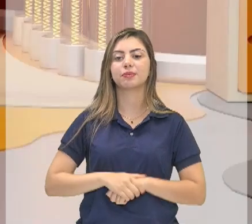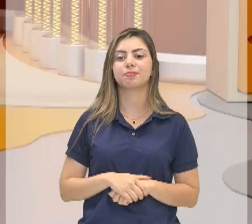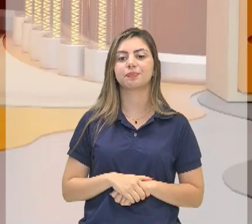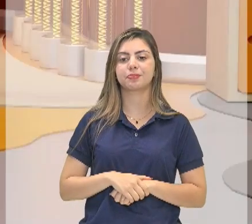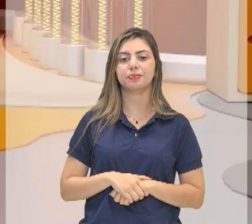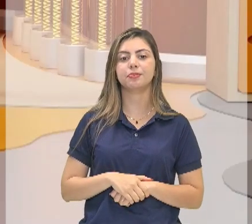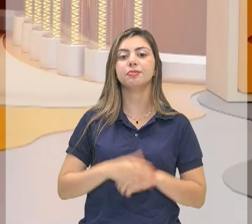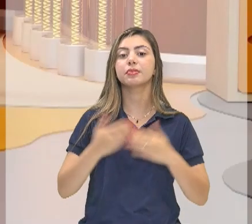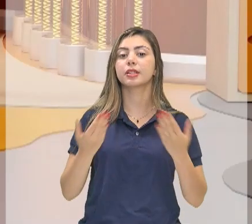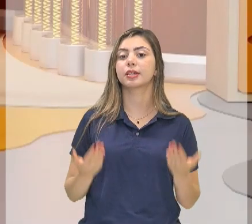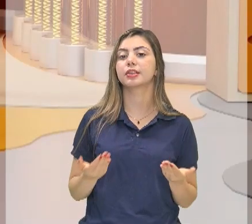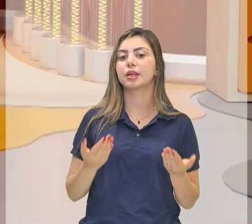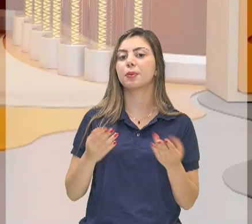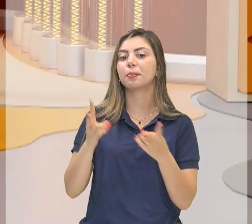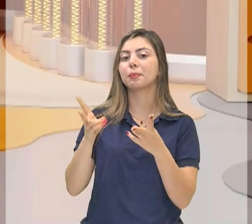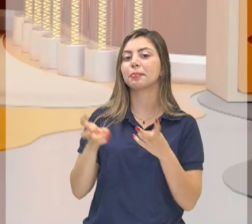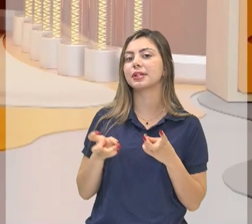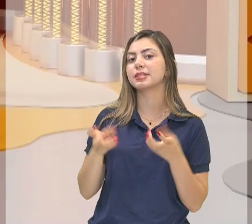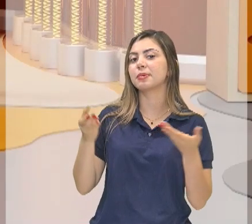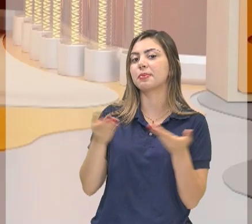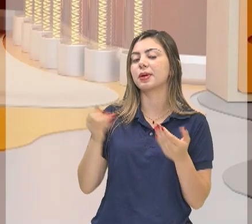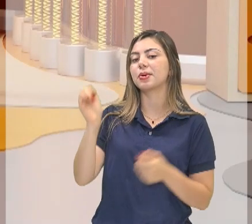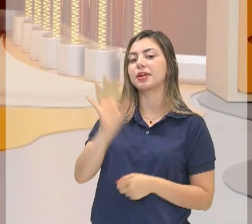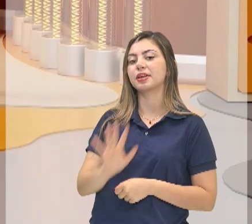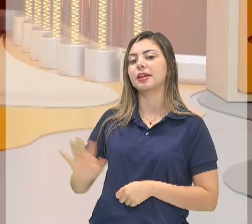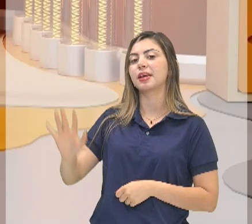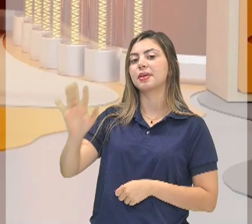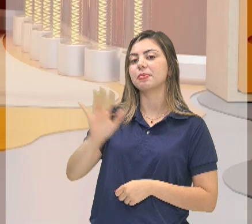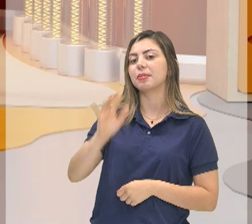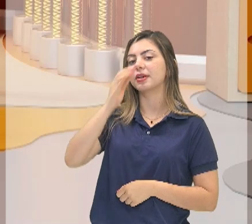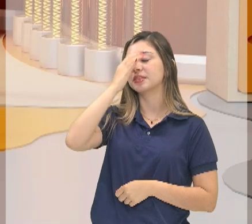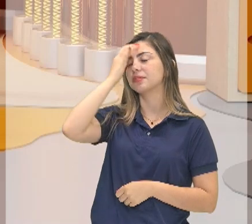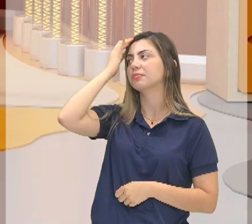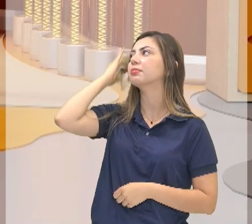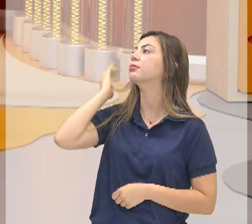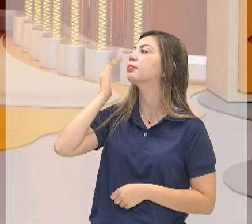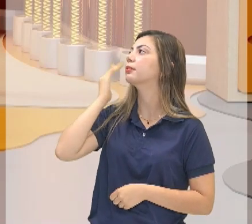vai aparecer, olha só, ao lado de exemplos,